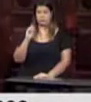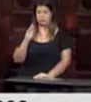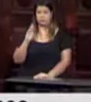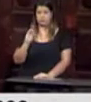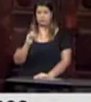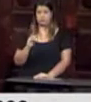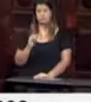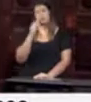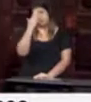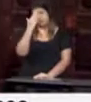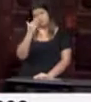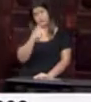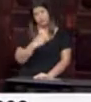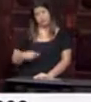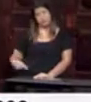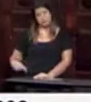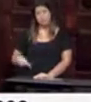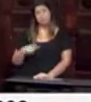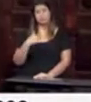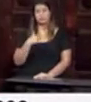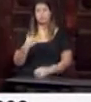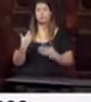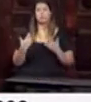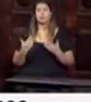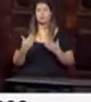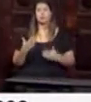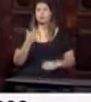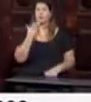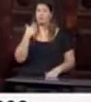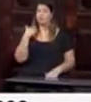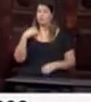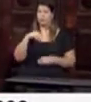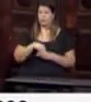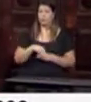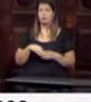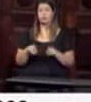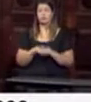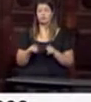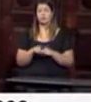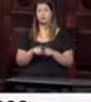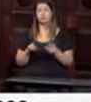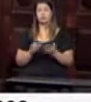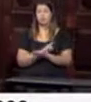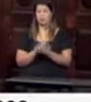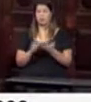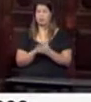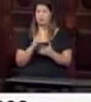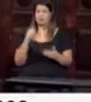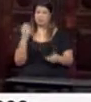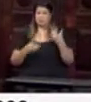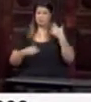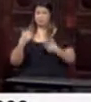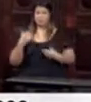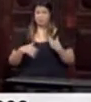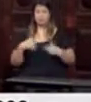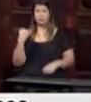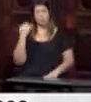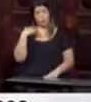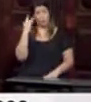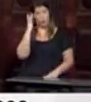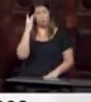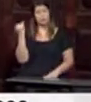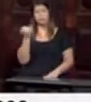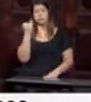Obrigado, senhor presidente. Eu gostaria de fazer a minha declaração de voto e também algumas considerações que julgo